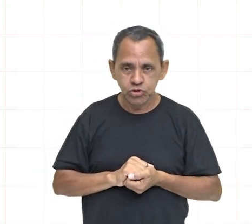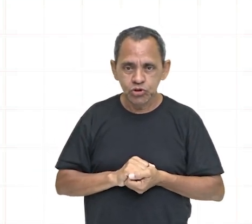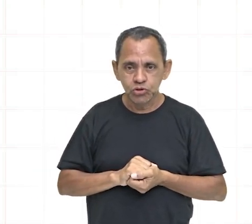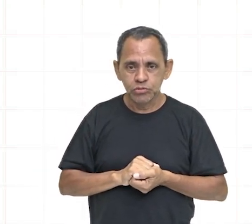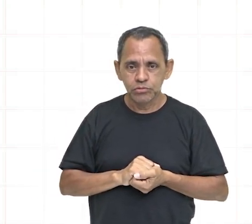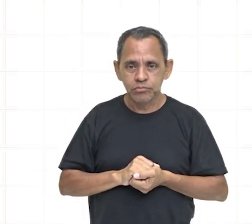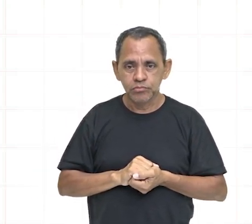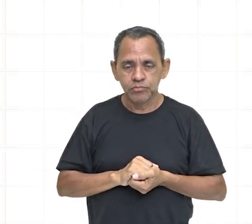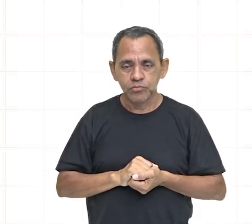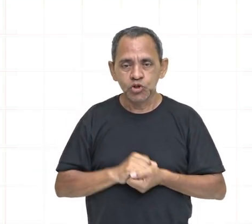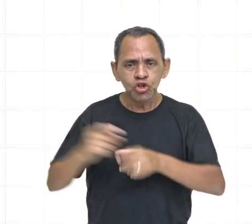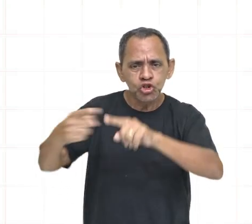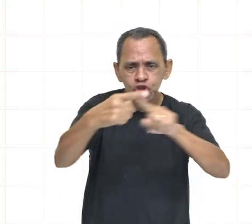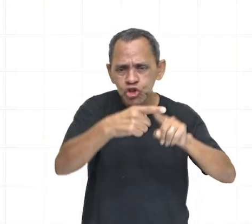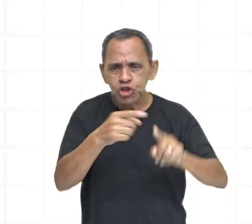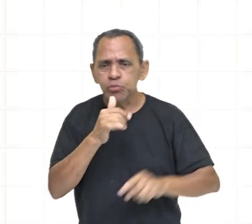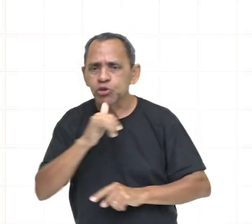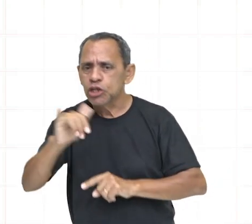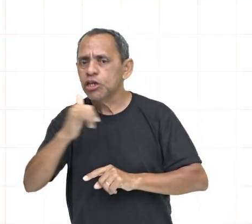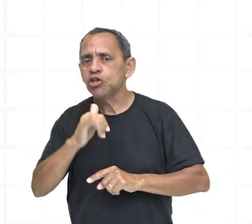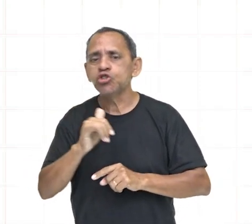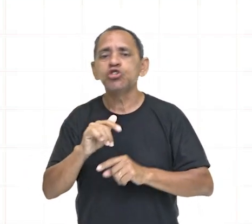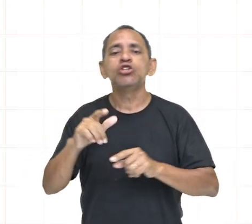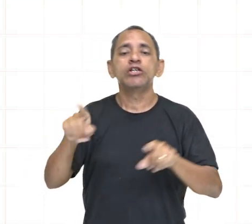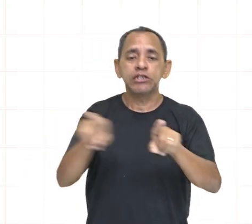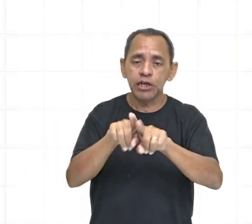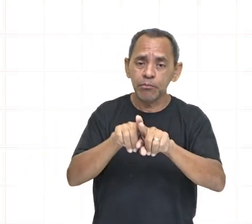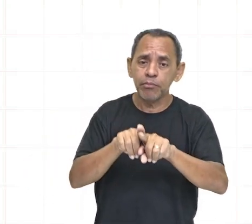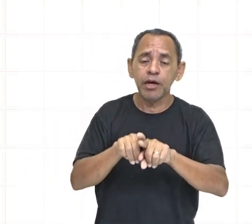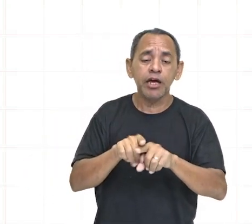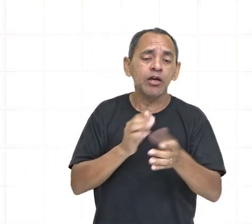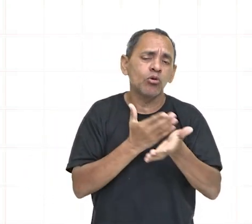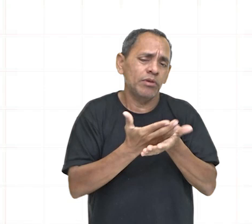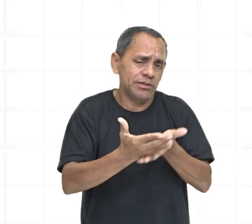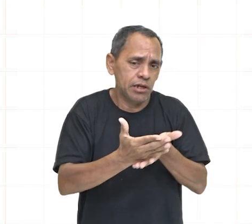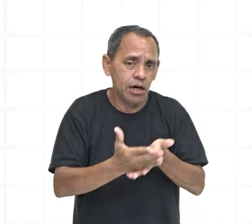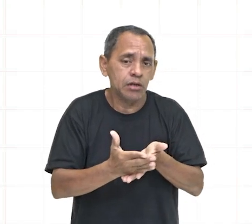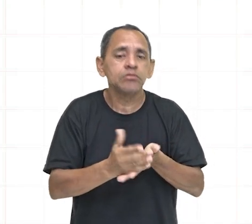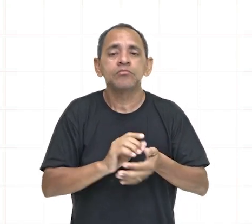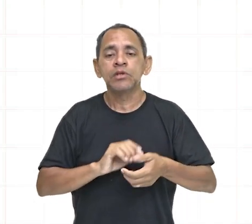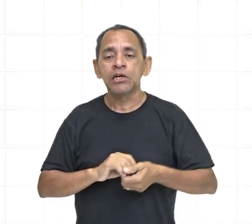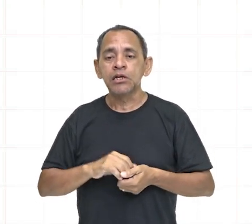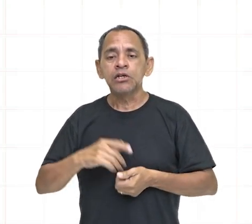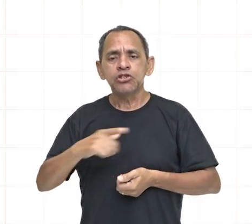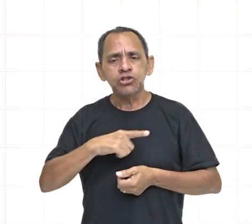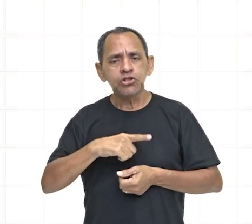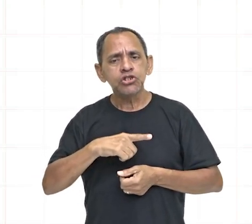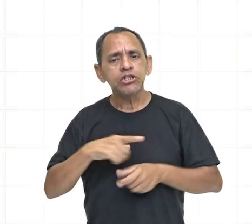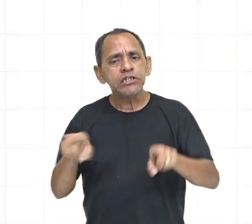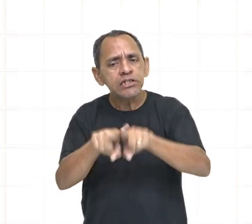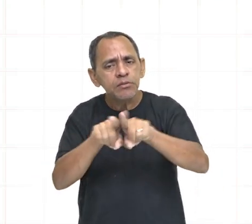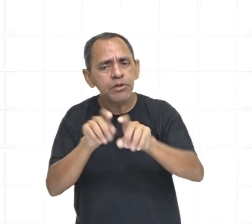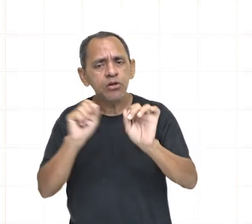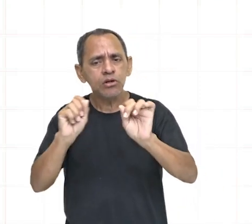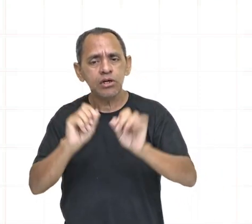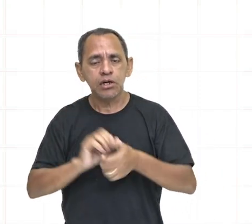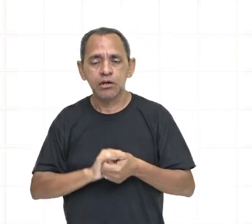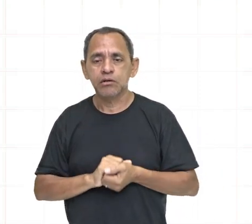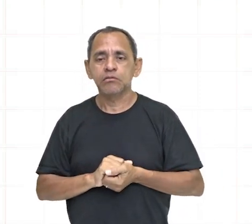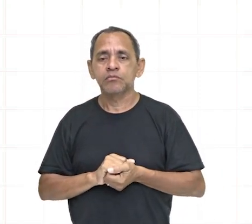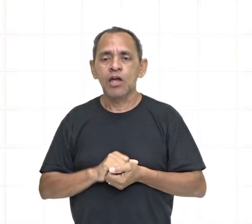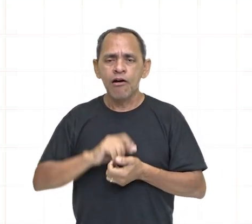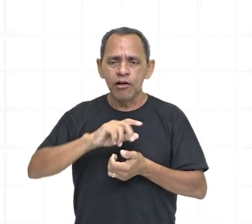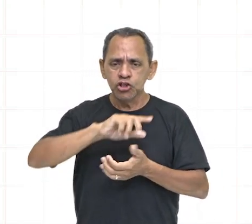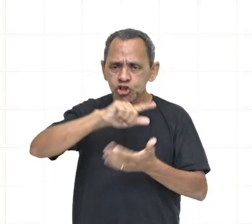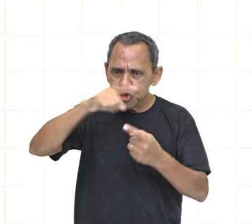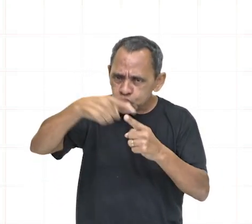energia e ampliação do uso das já existentes. Nós já vimos que lá no início da industrialização,